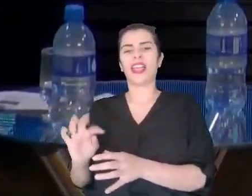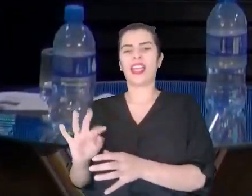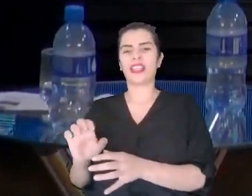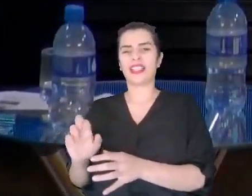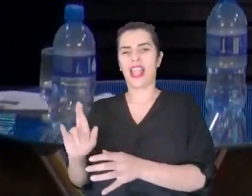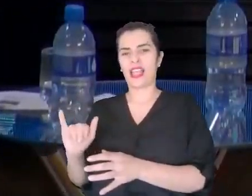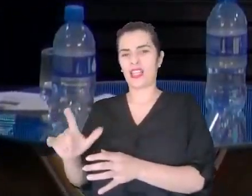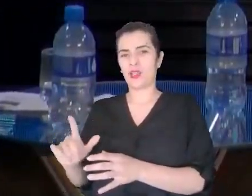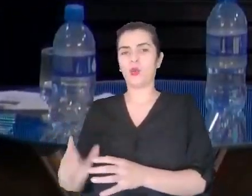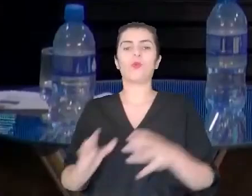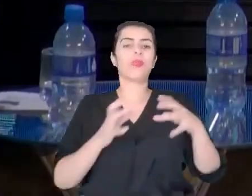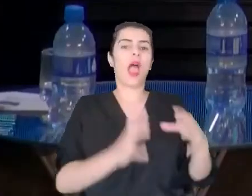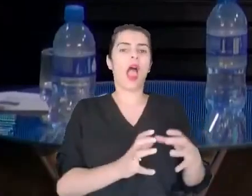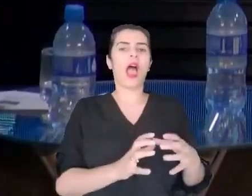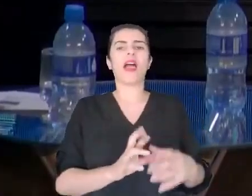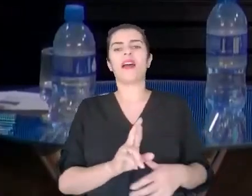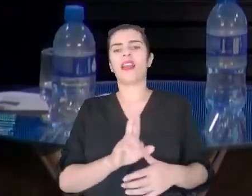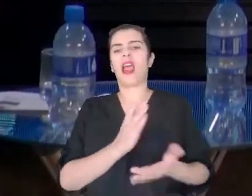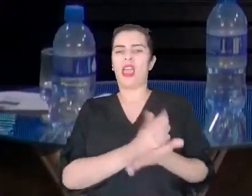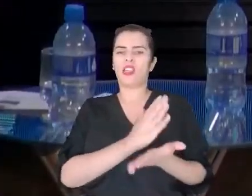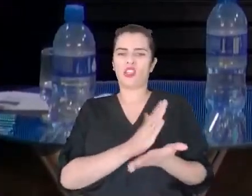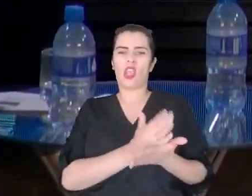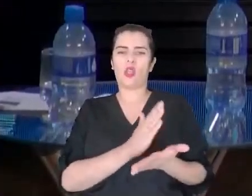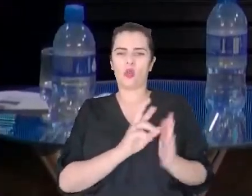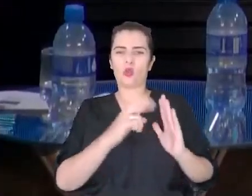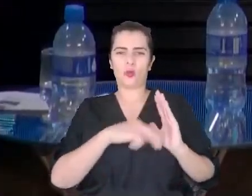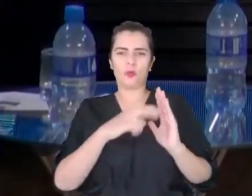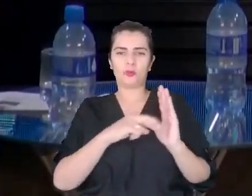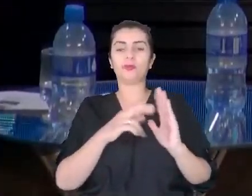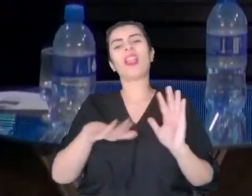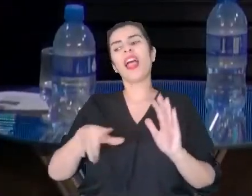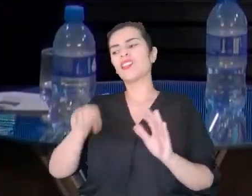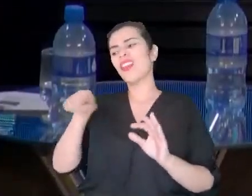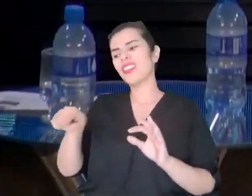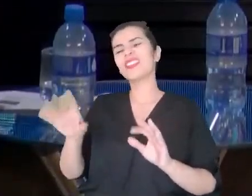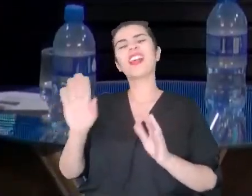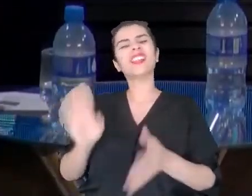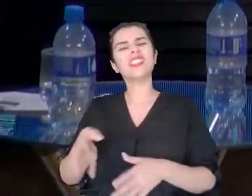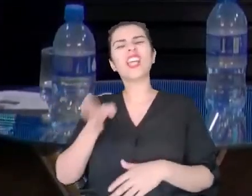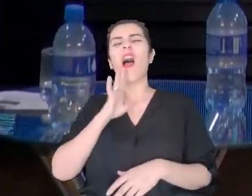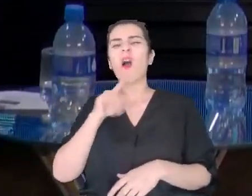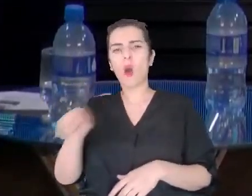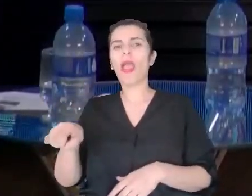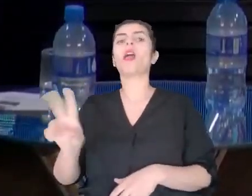Muitas das vezes, a gente lança a mão do estéreo, que a gente conhece de uma maneira mais